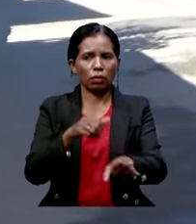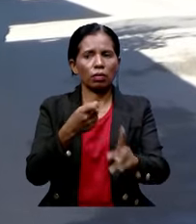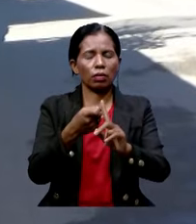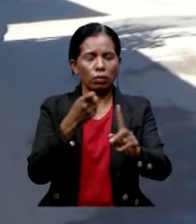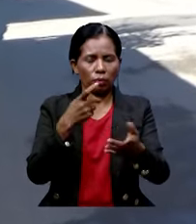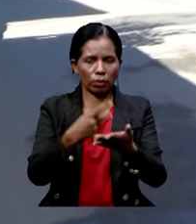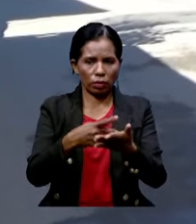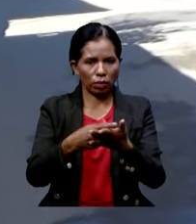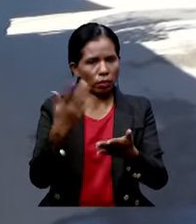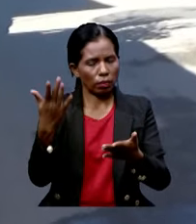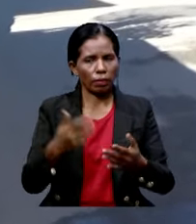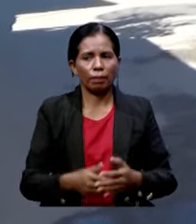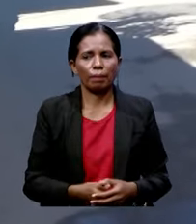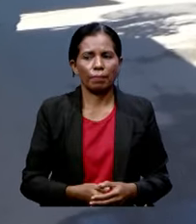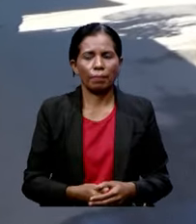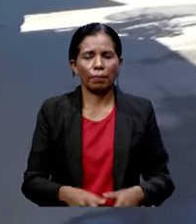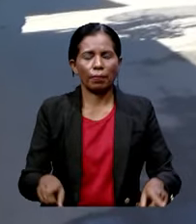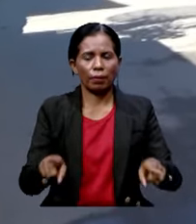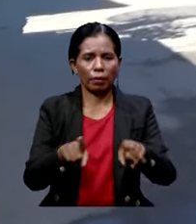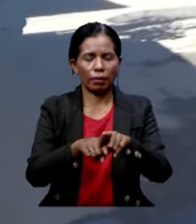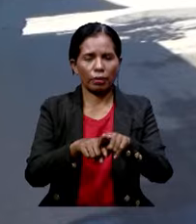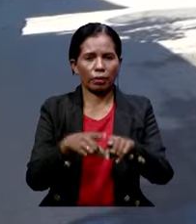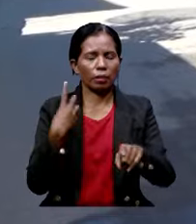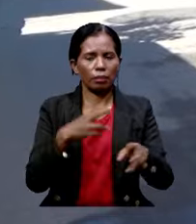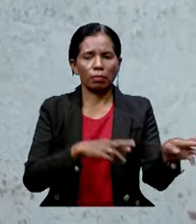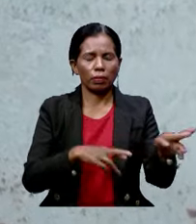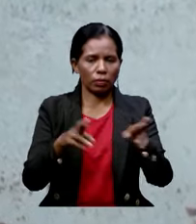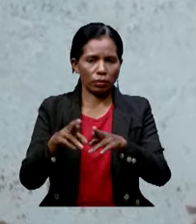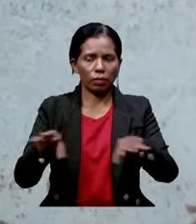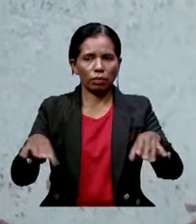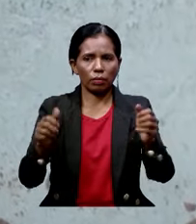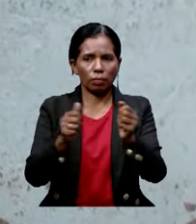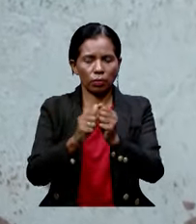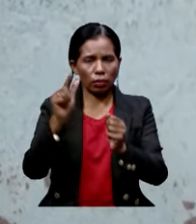refere. Hasa na rai nai, ami pronto para cooperar ho governo.